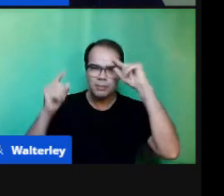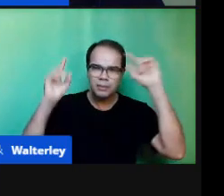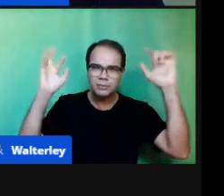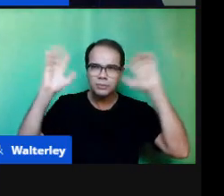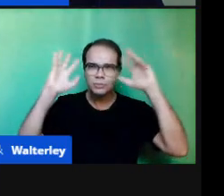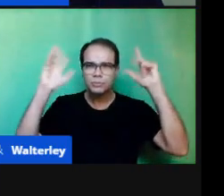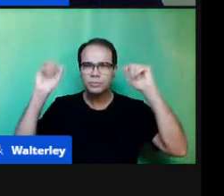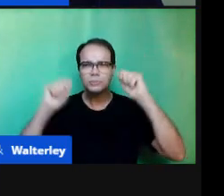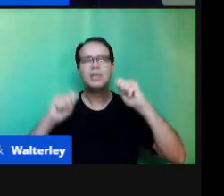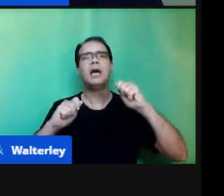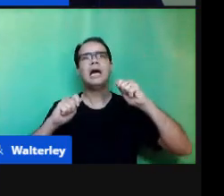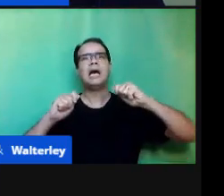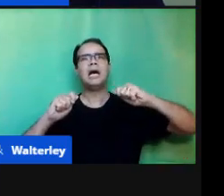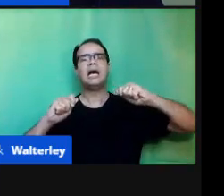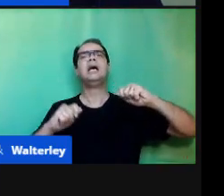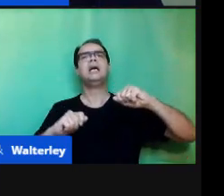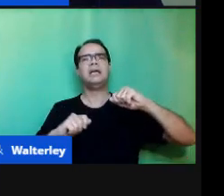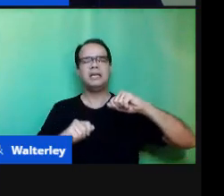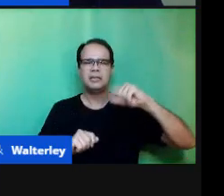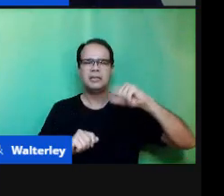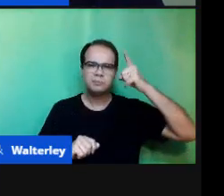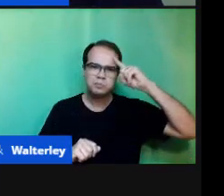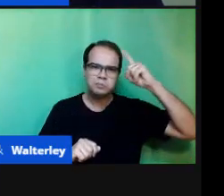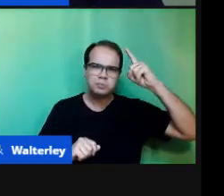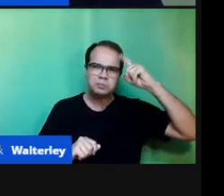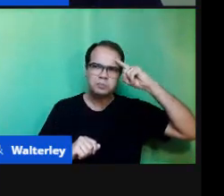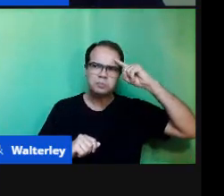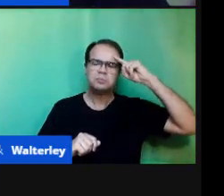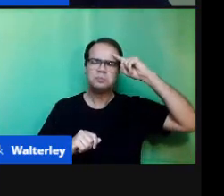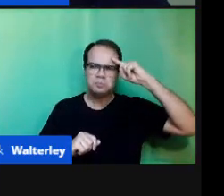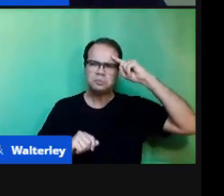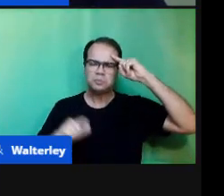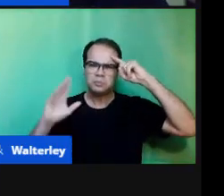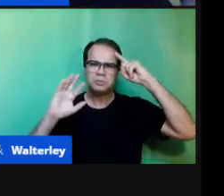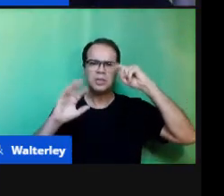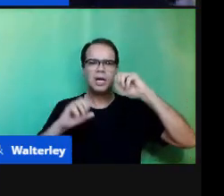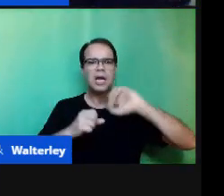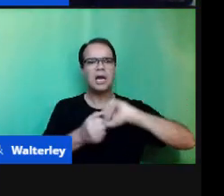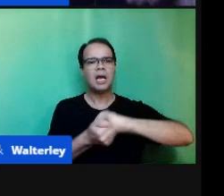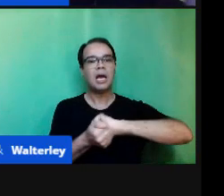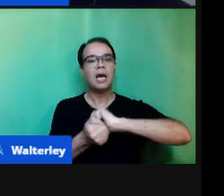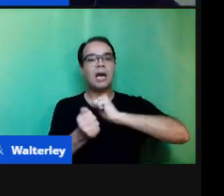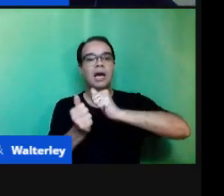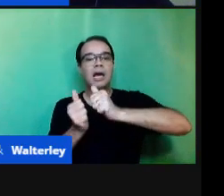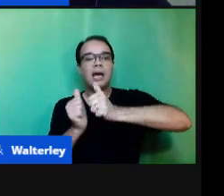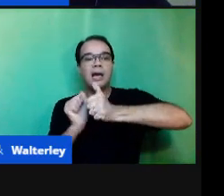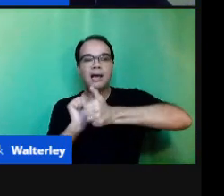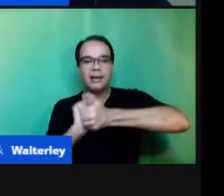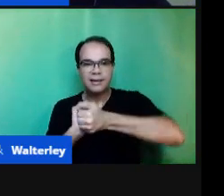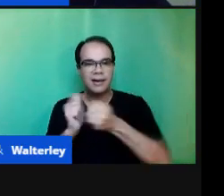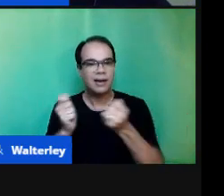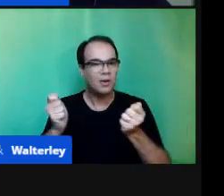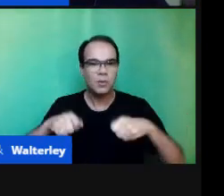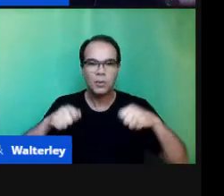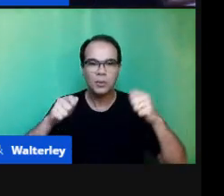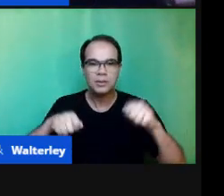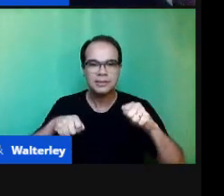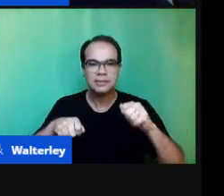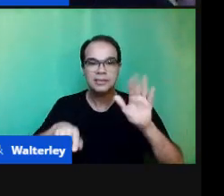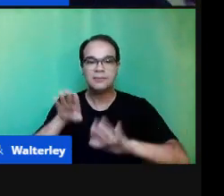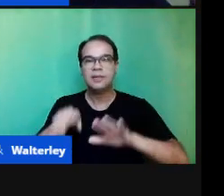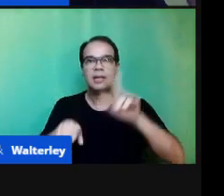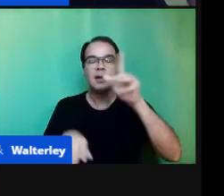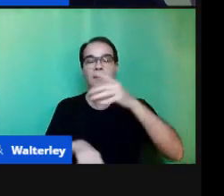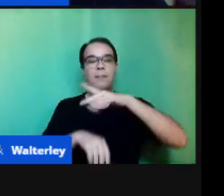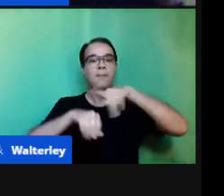conclusões interessantes de como que as pessoas conseguem adaptar as mensagens vindas, inclusive, de outros